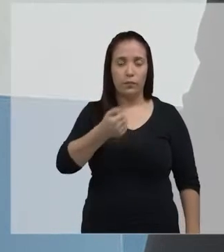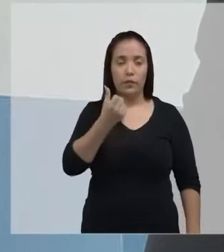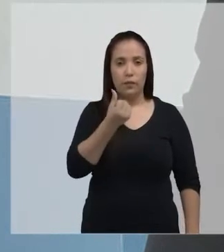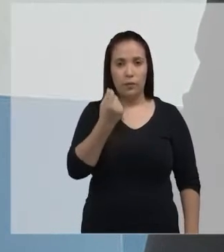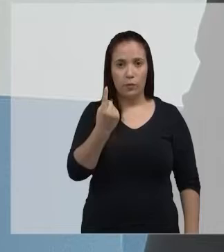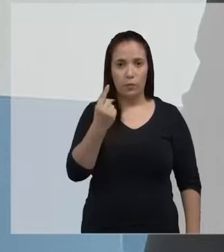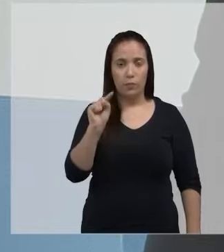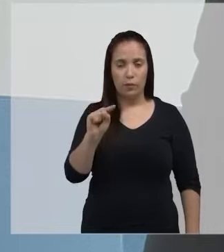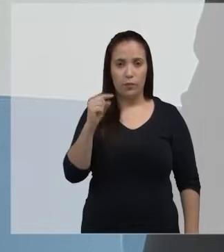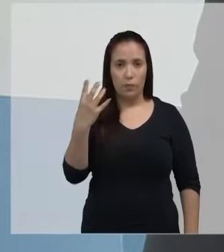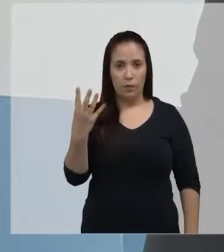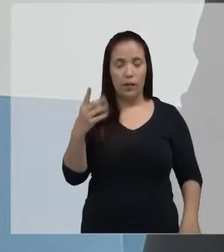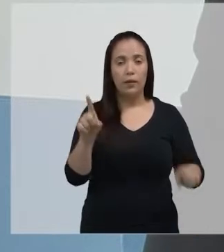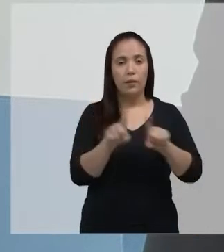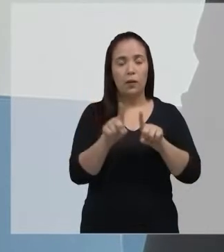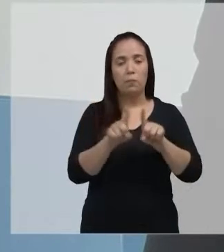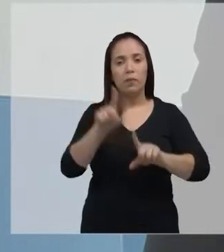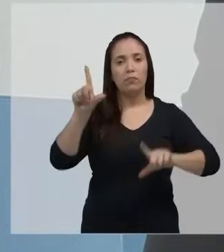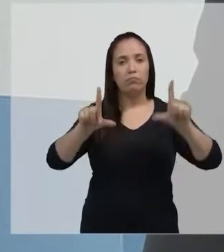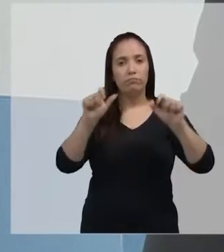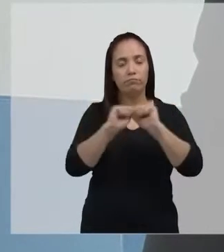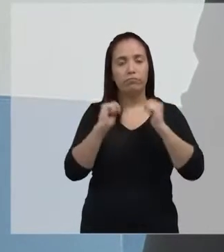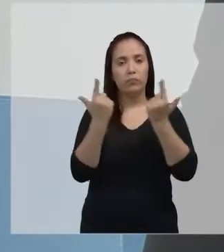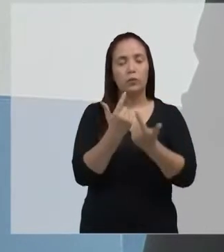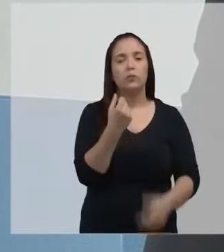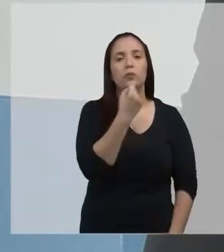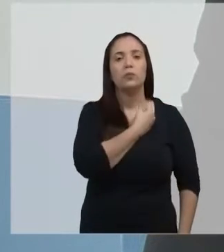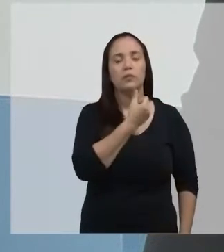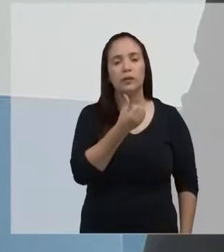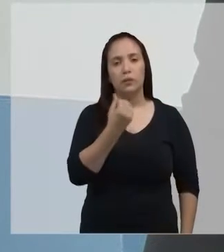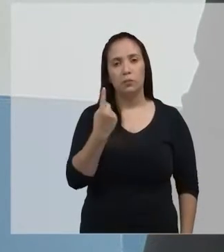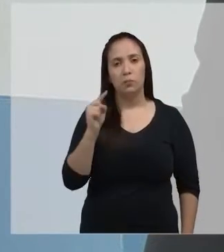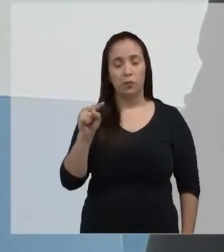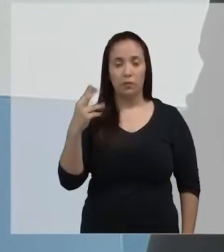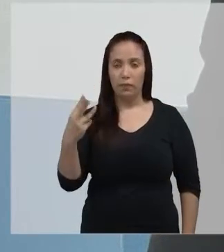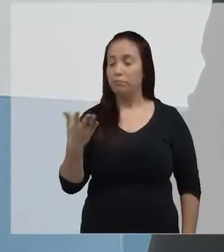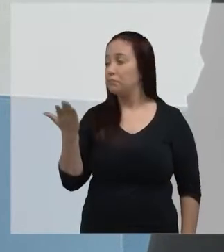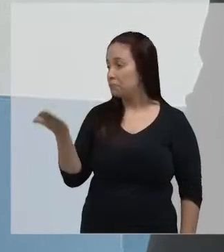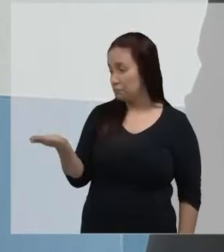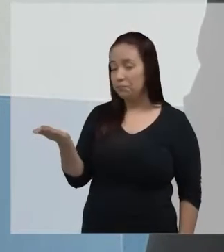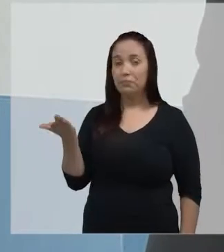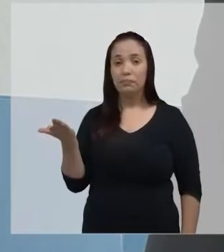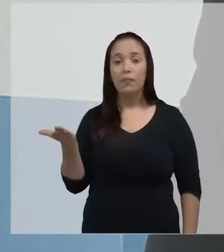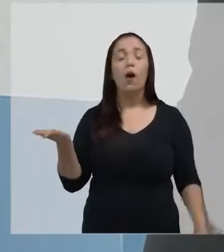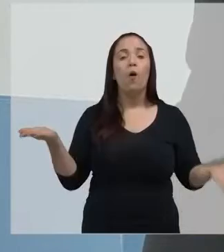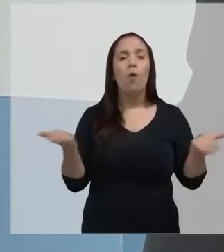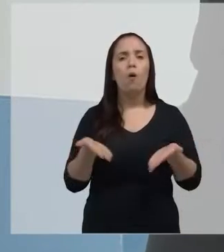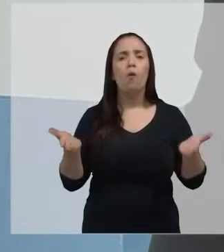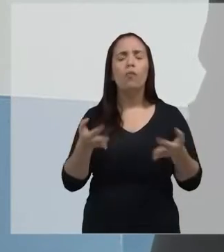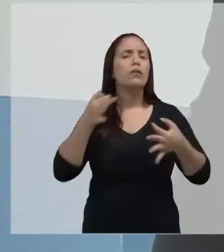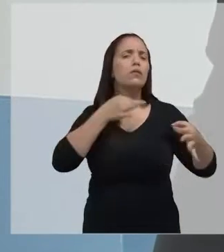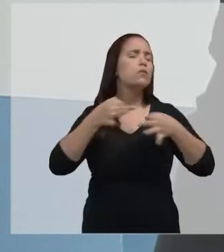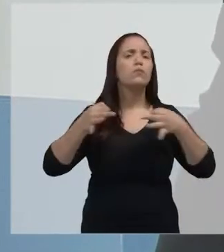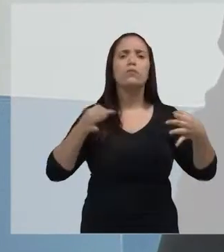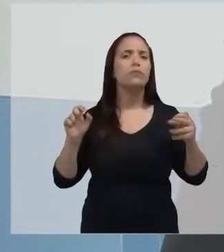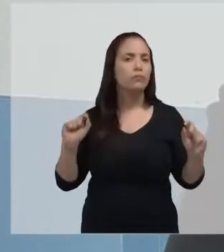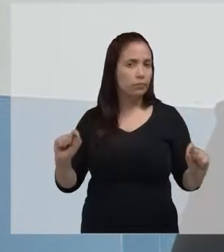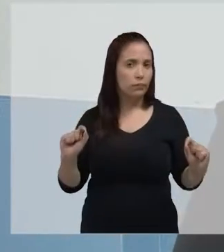canal 61.4, na sua TV Assembleia, canal 61.3. Luiz, a discussão